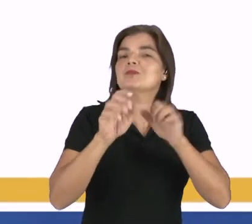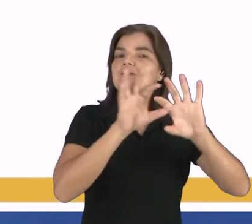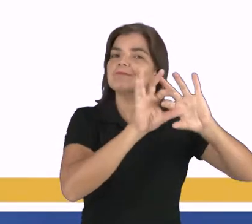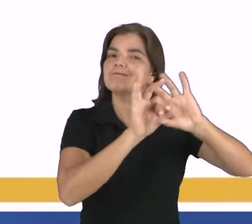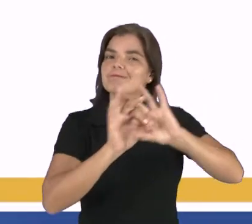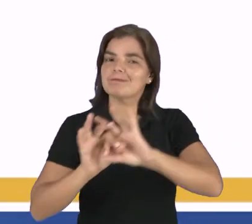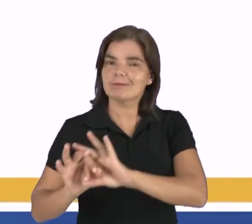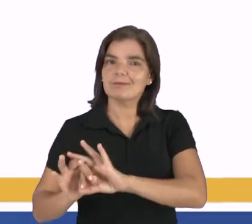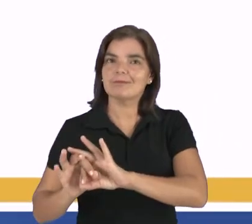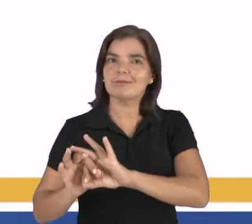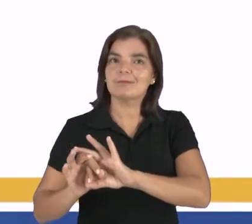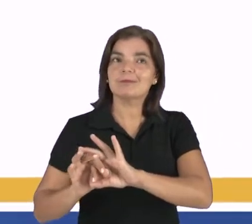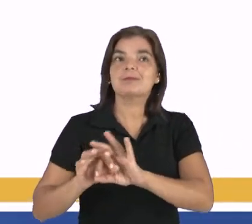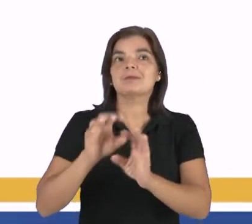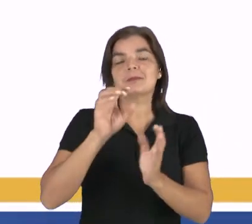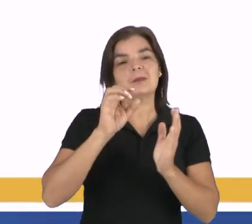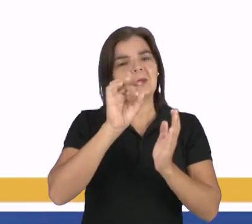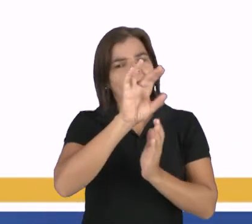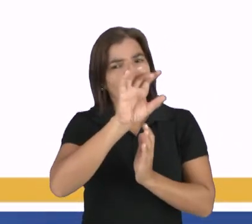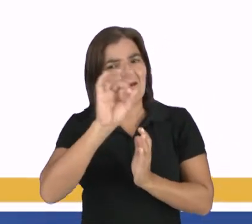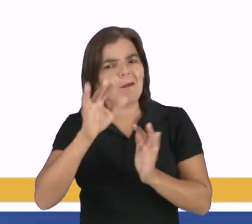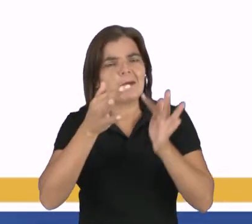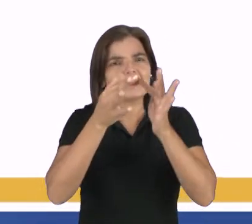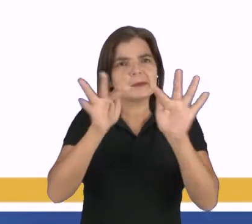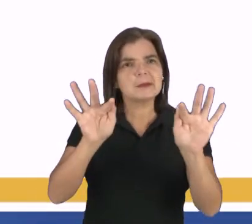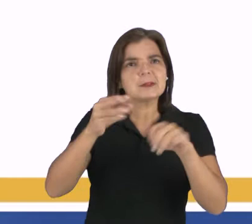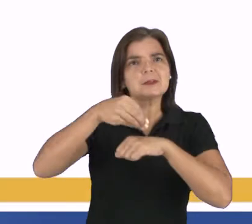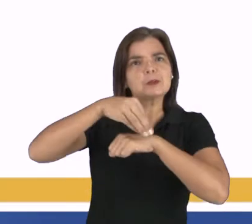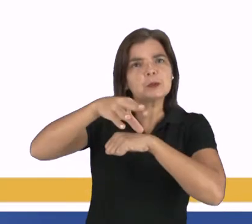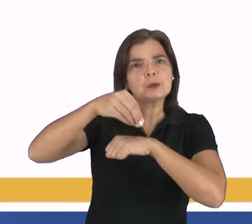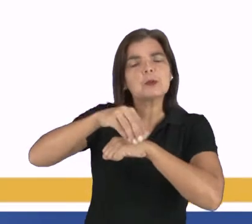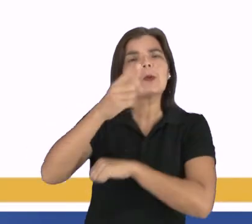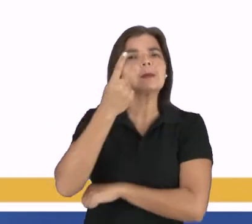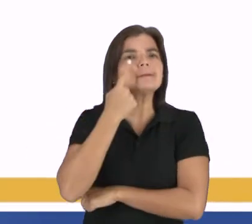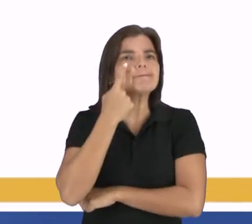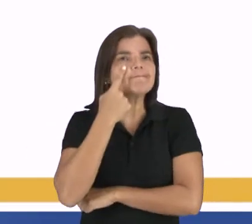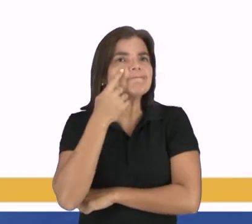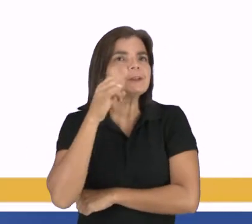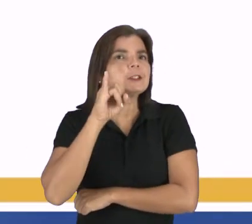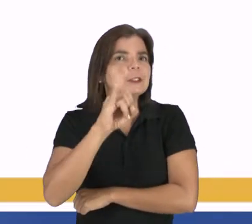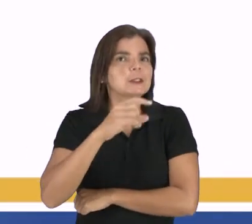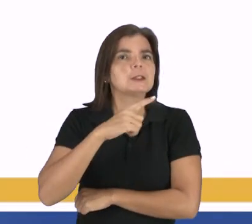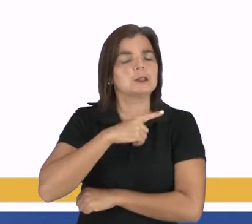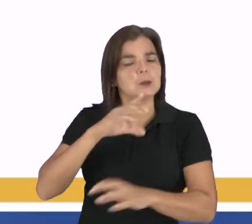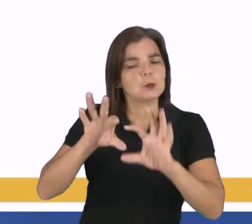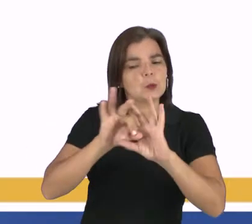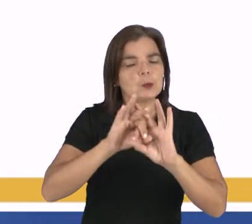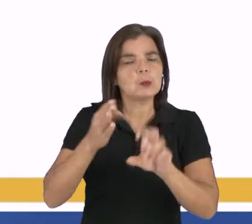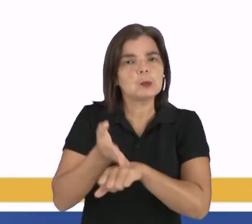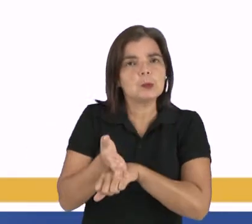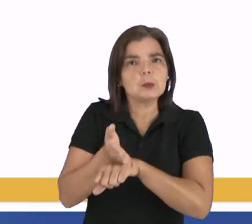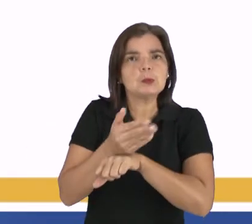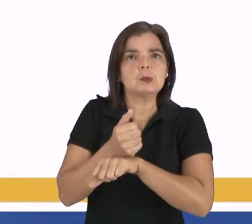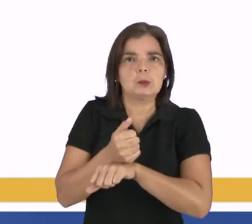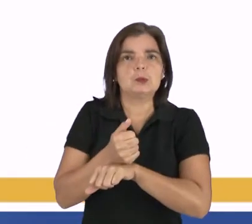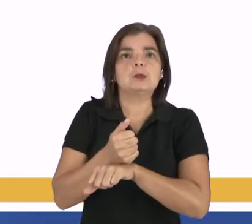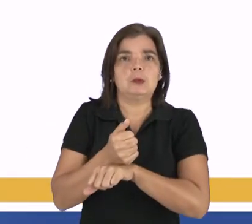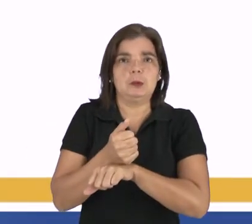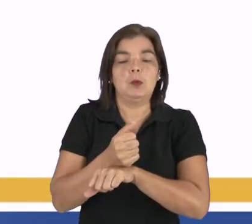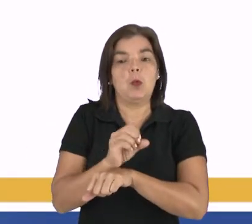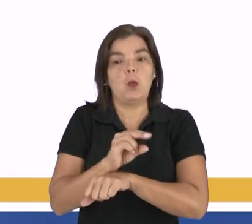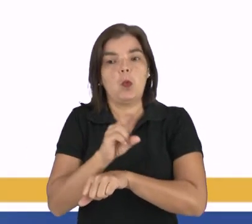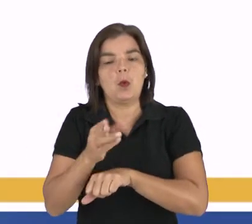coesão. A cada frase enunciada, devemos ver se ela mantém um vínculo com a